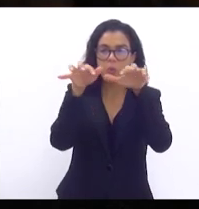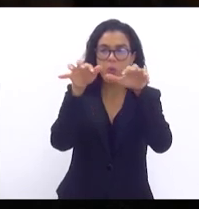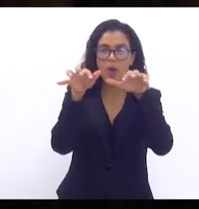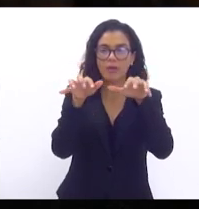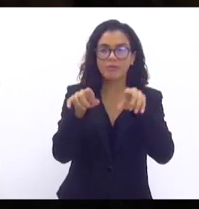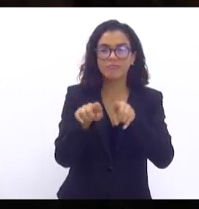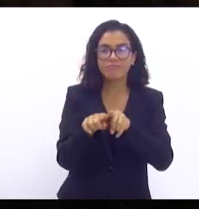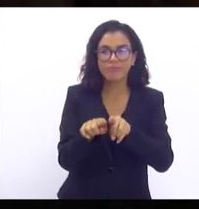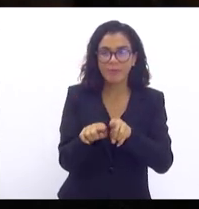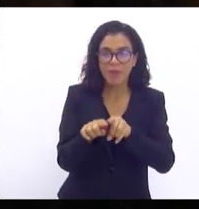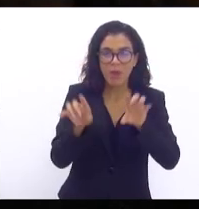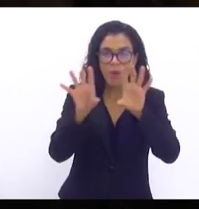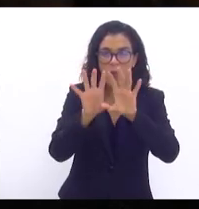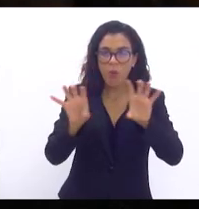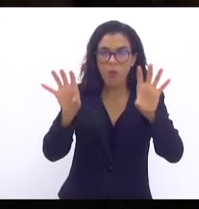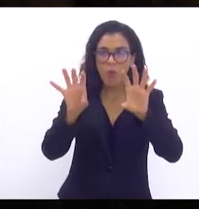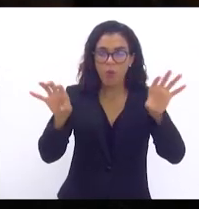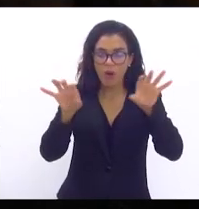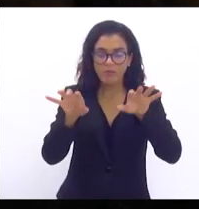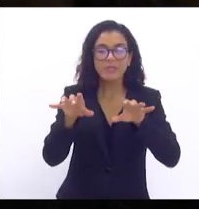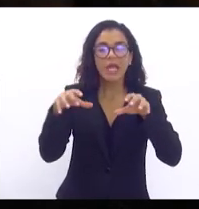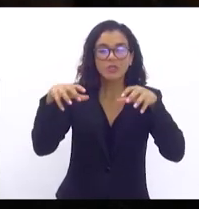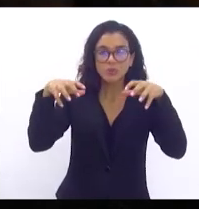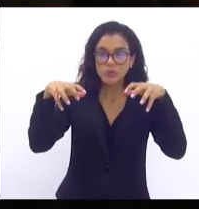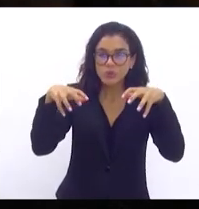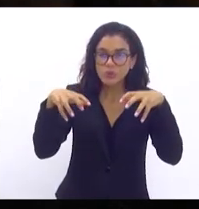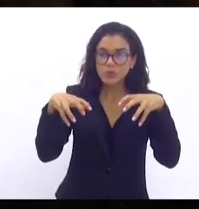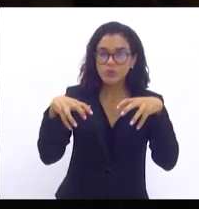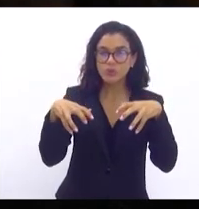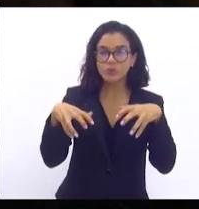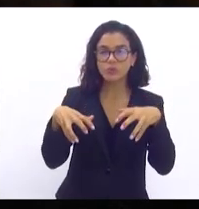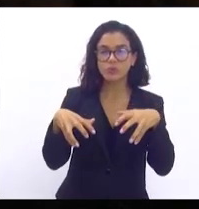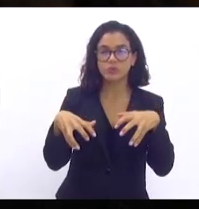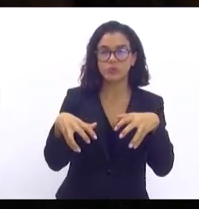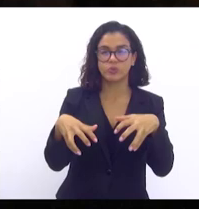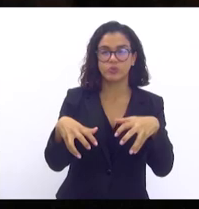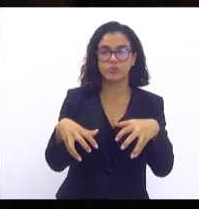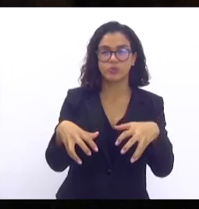cúmulos nimbos e as chuvas destruidoras.